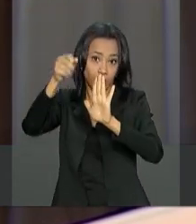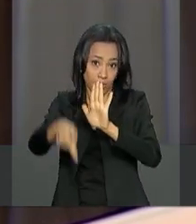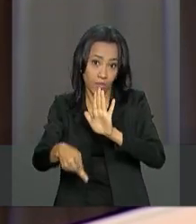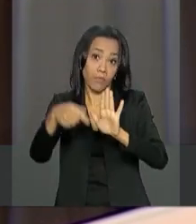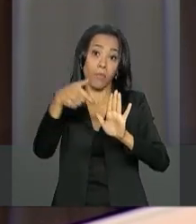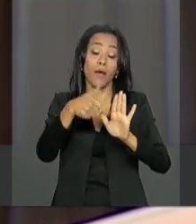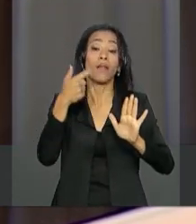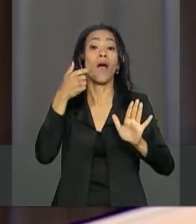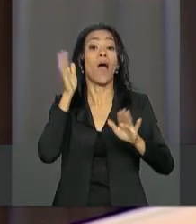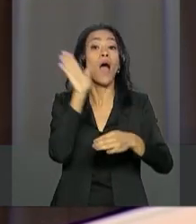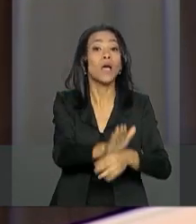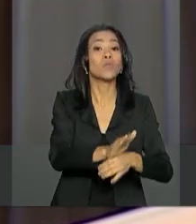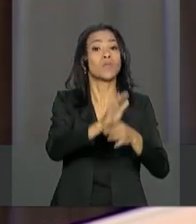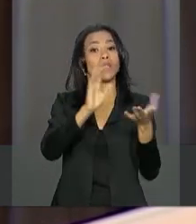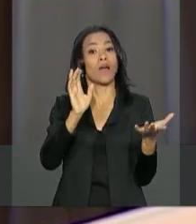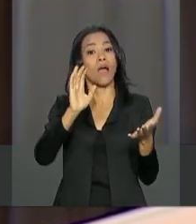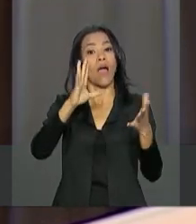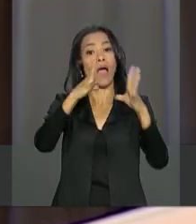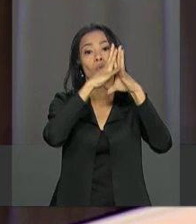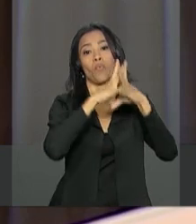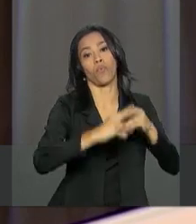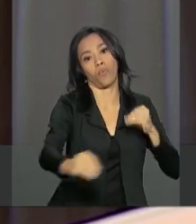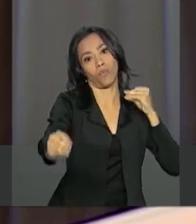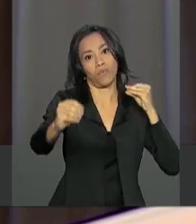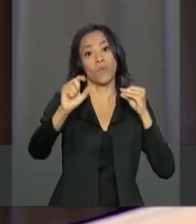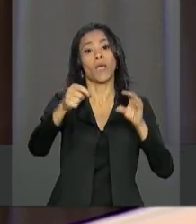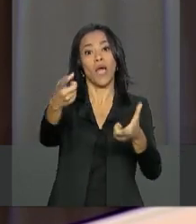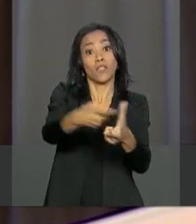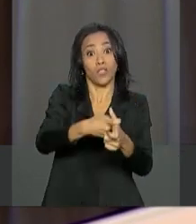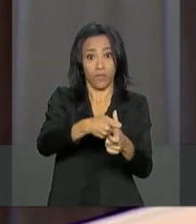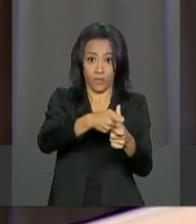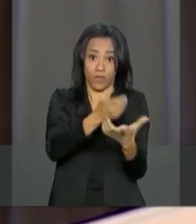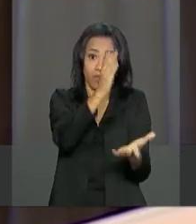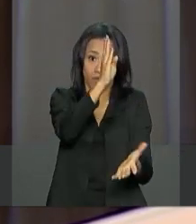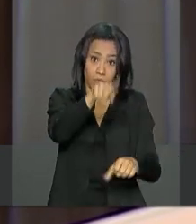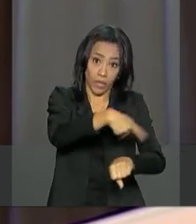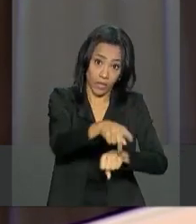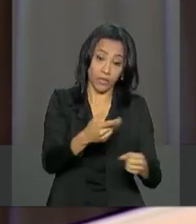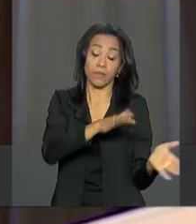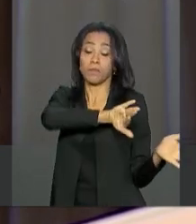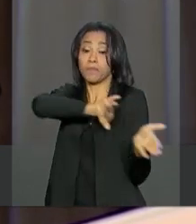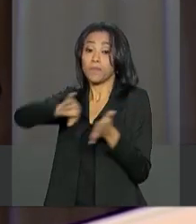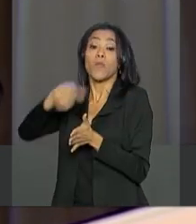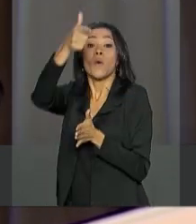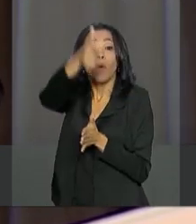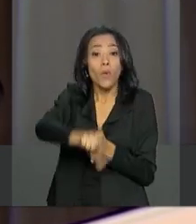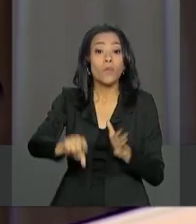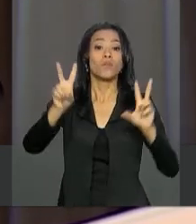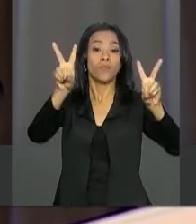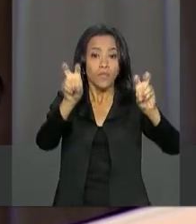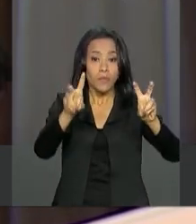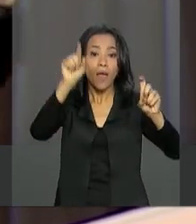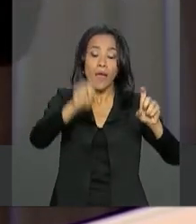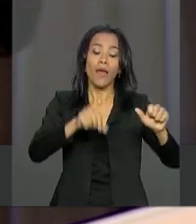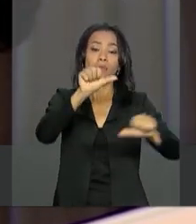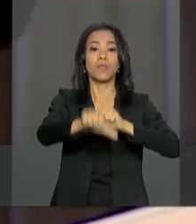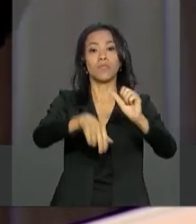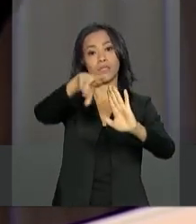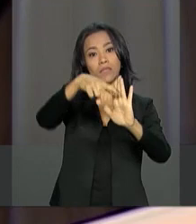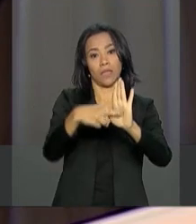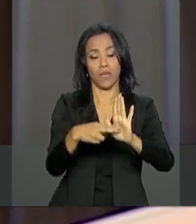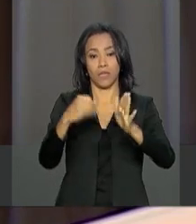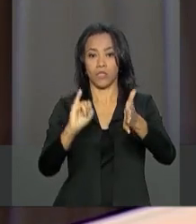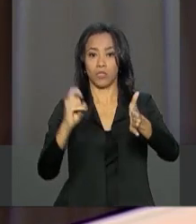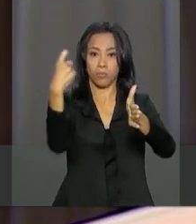um norte, naturalmente, para o eleitorado. Como, de resto, a questão tributária. Nós avançamos em alguns pontos. Agora,